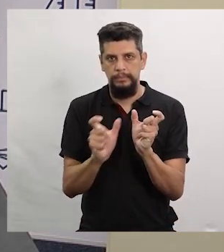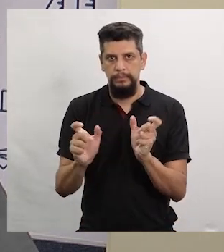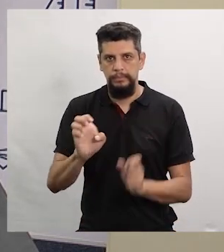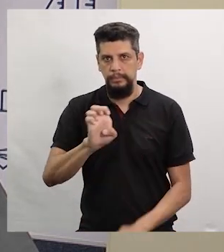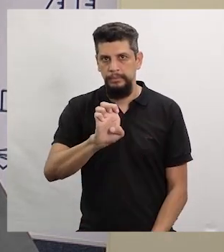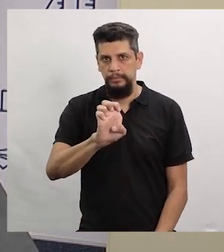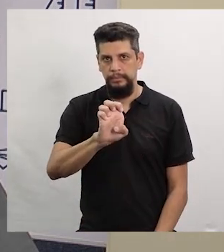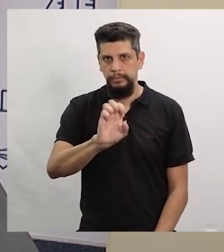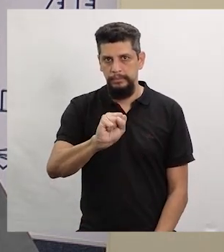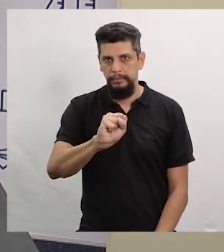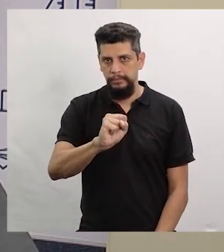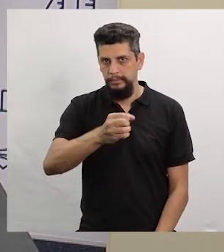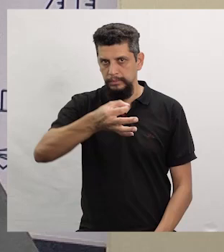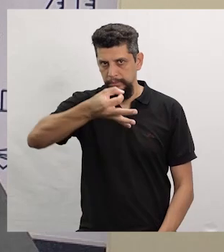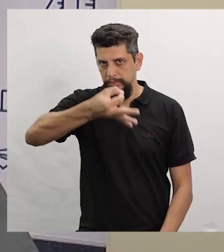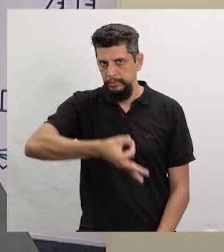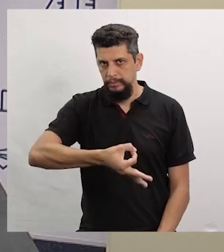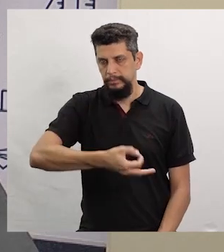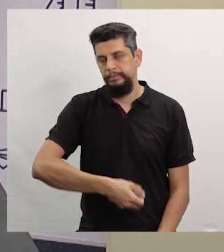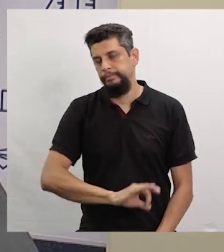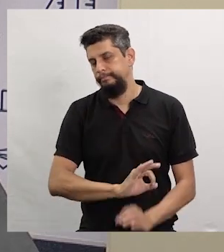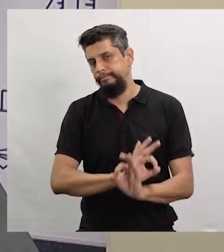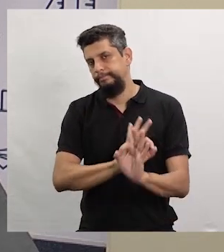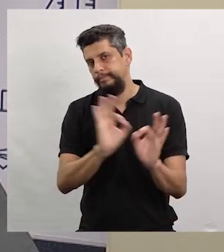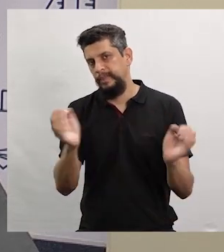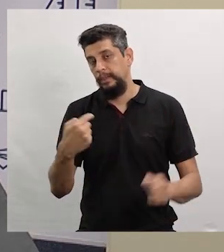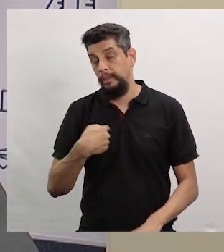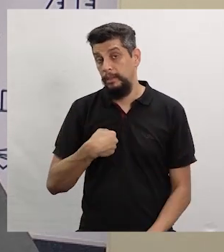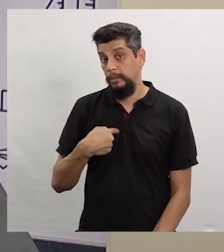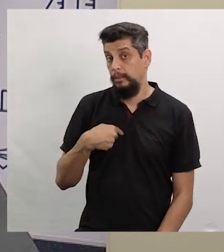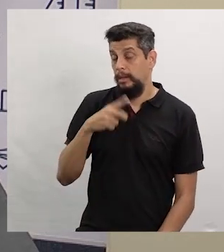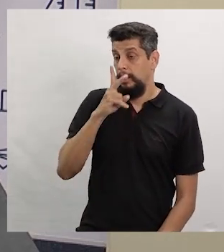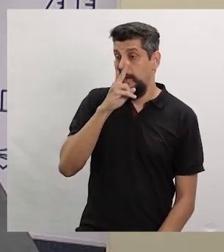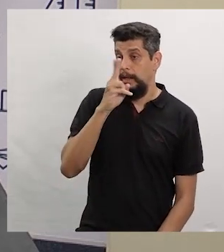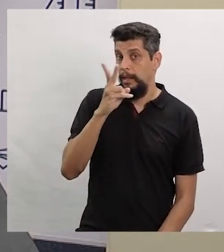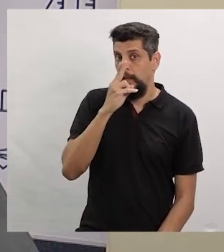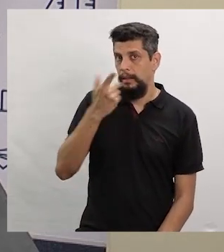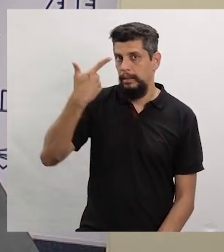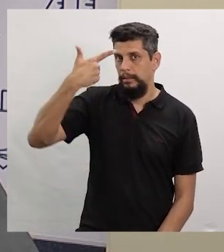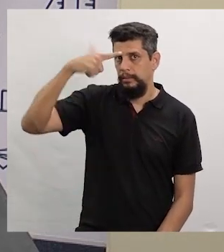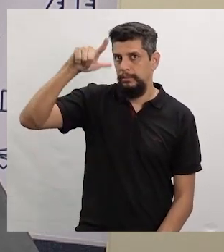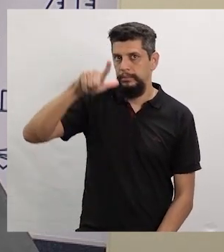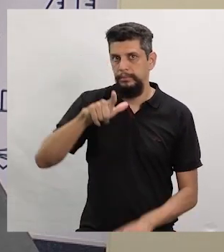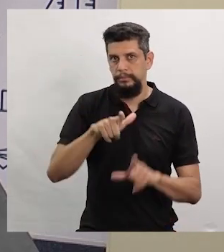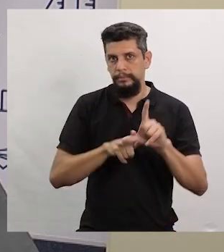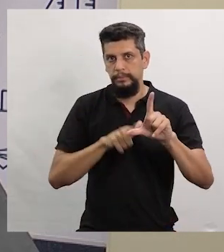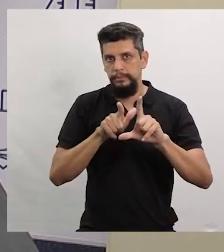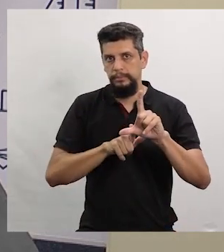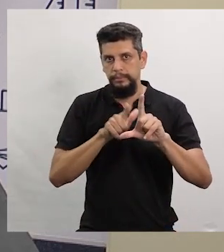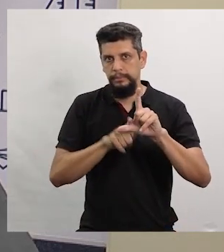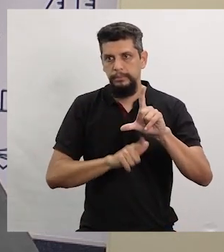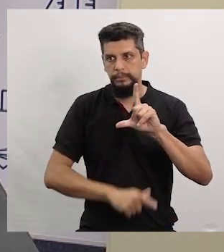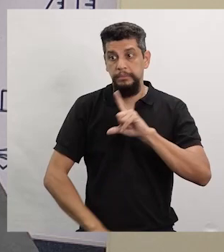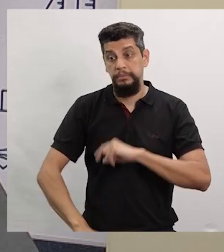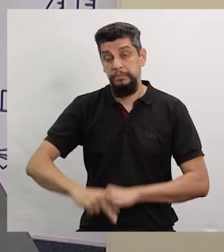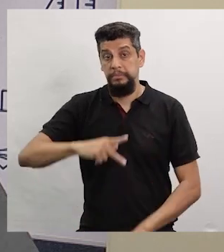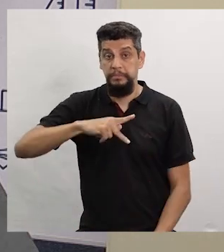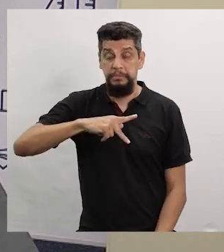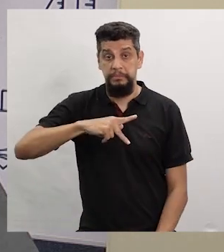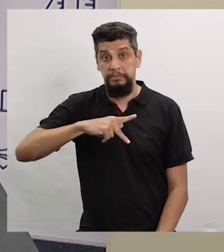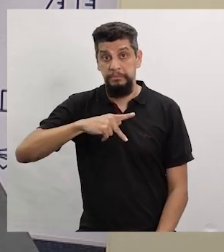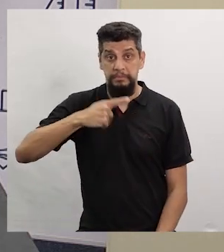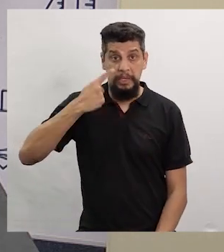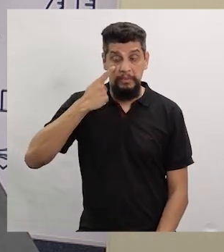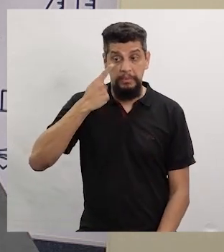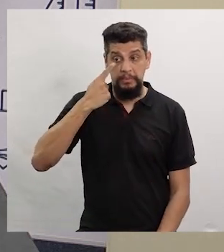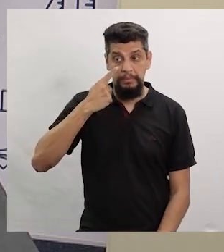s certo muito bem eu acho que a próxima letra é t